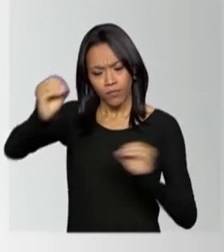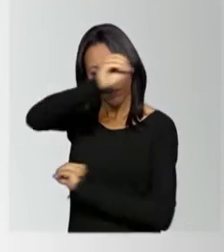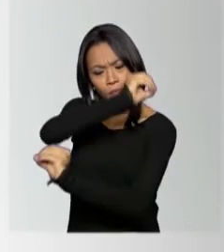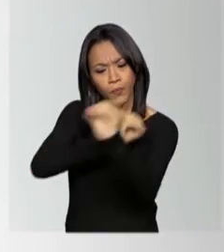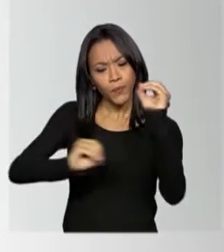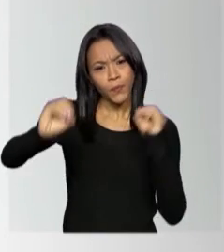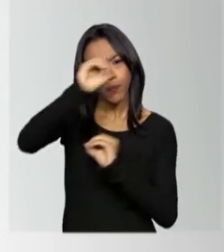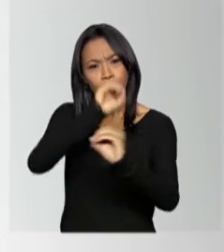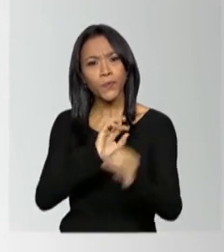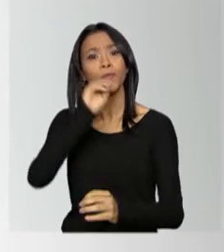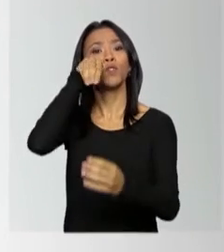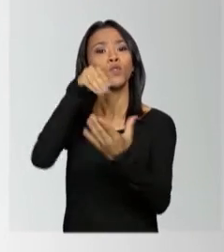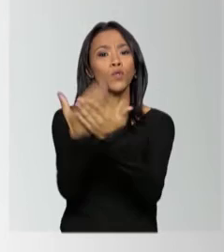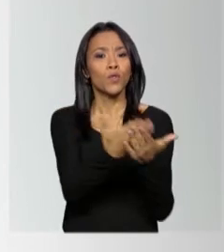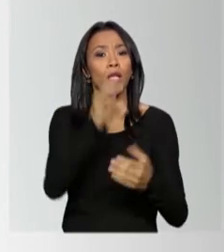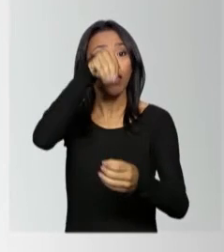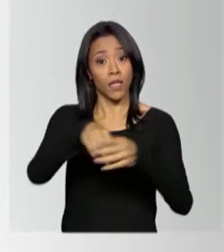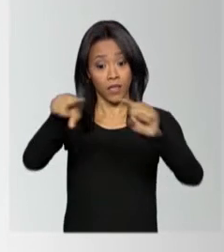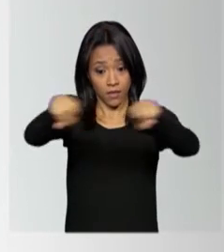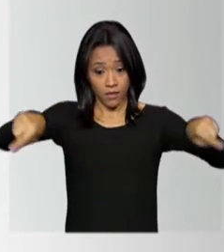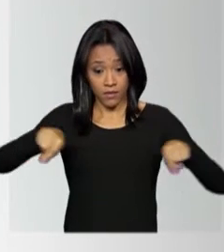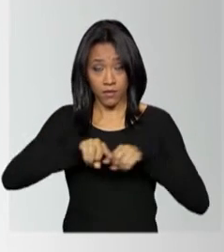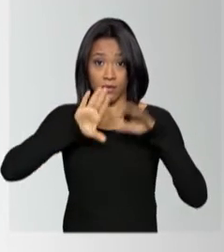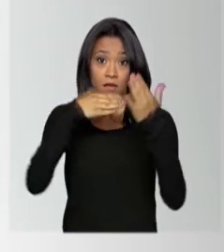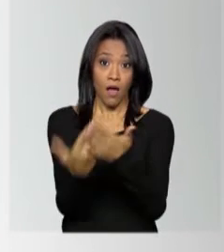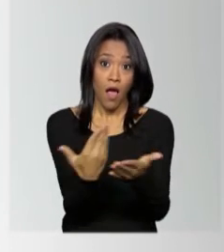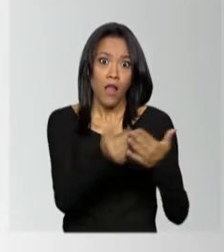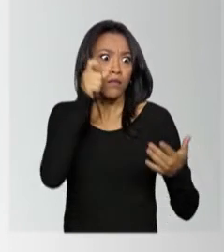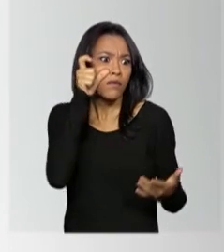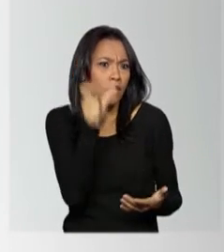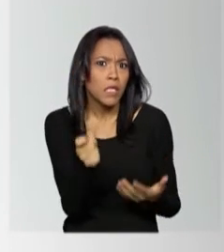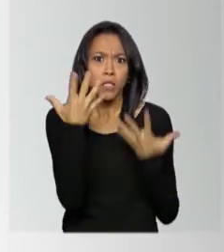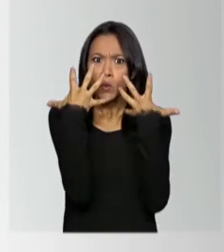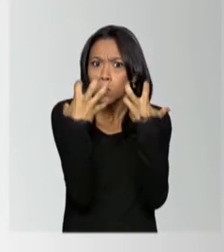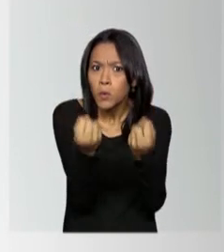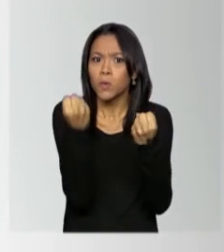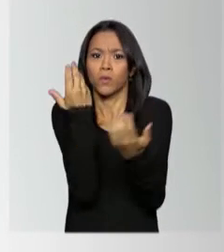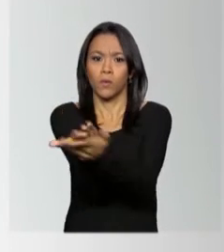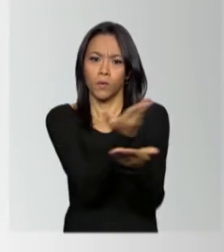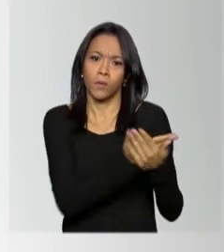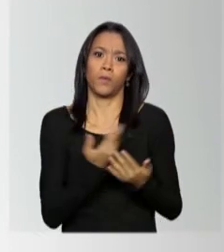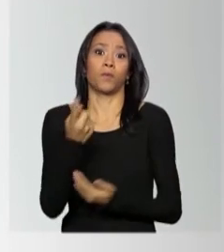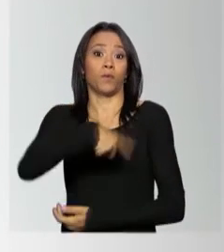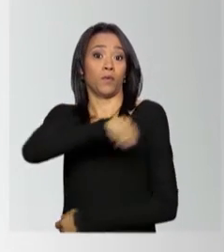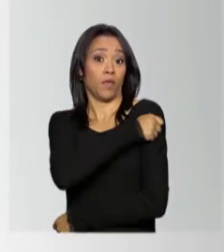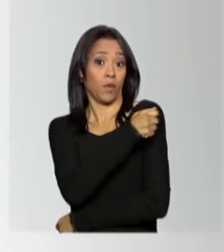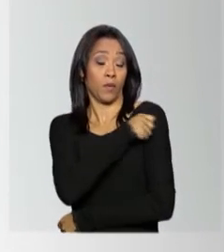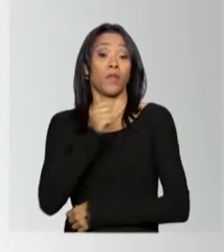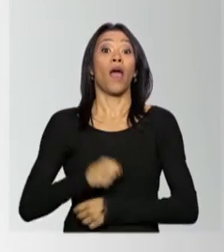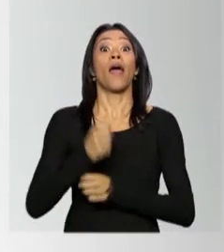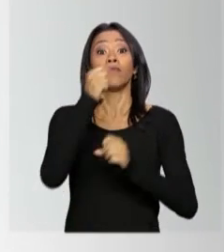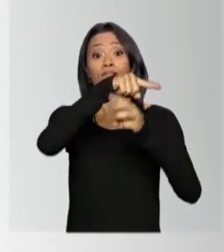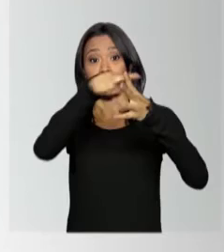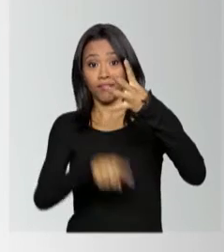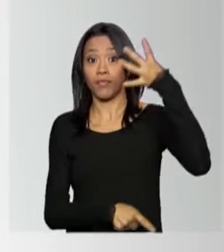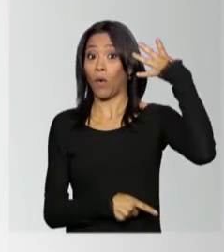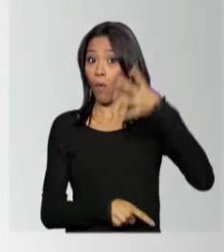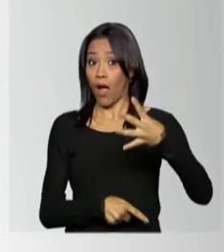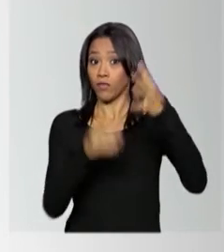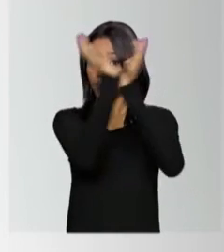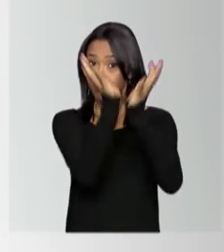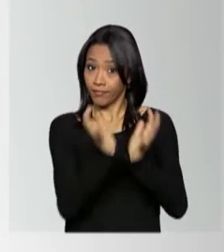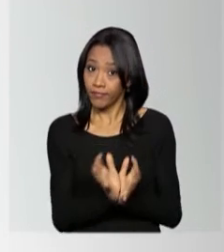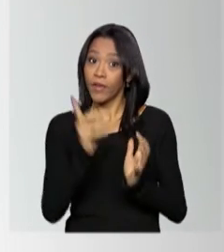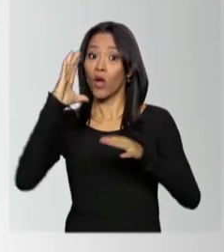para as salas de aula, despertando o interesse dos jovens. A competição é dividida em 4 níveis e é